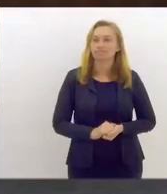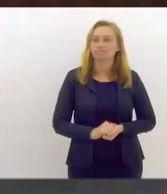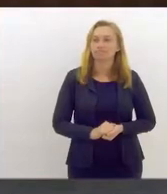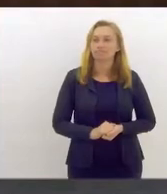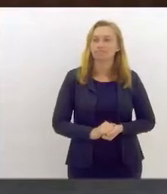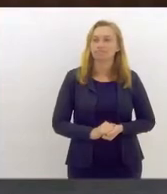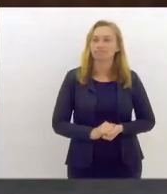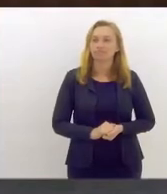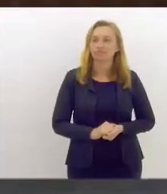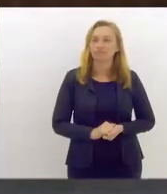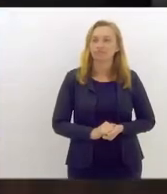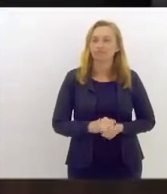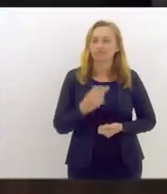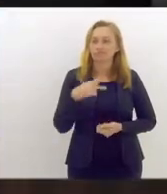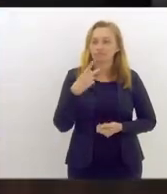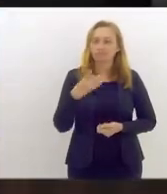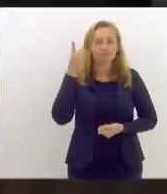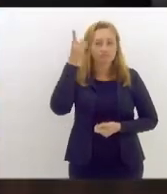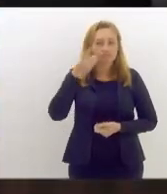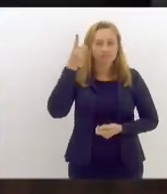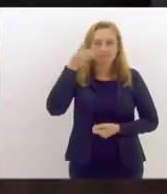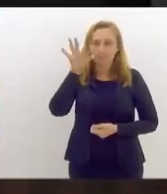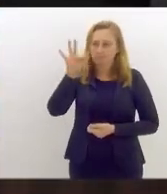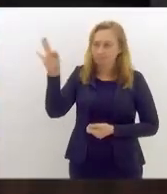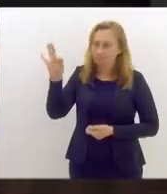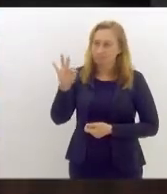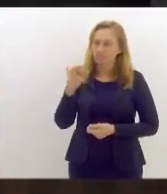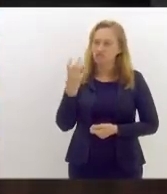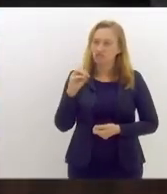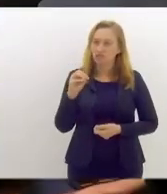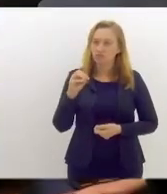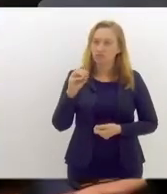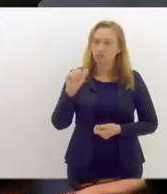passa agora a palavra ao deputado federal Chiquinho